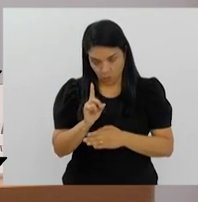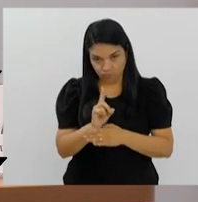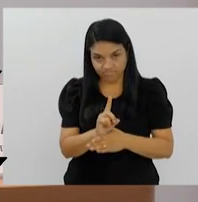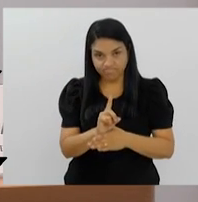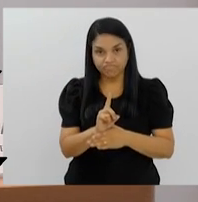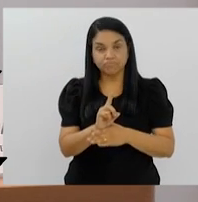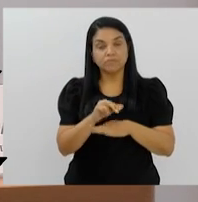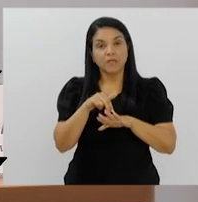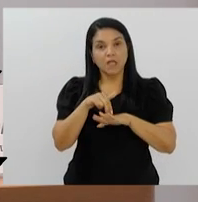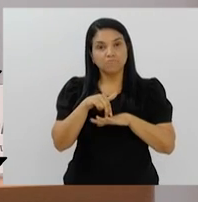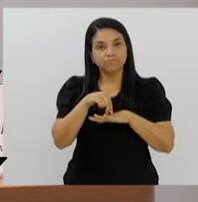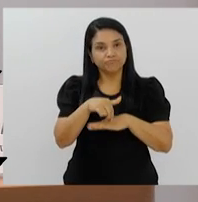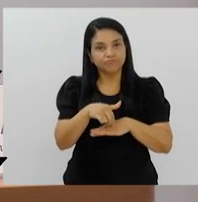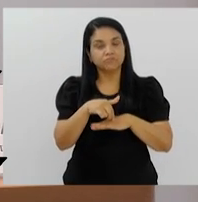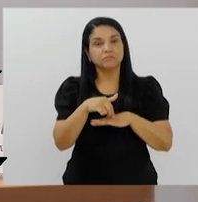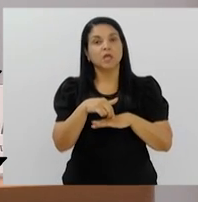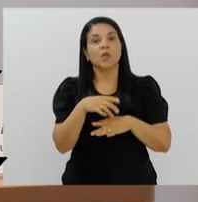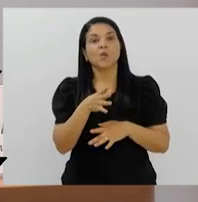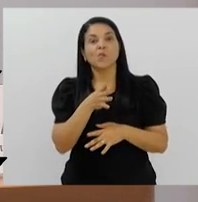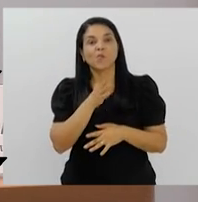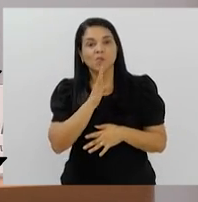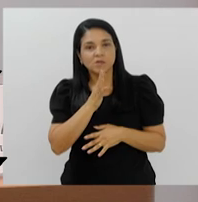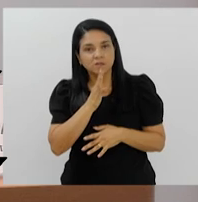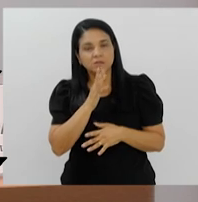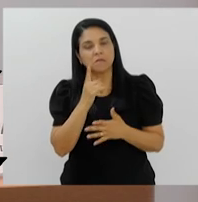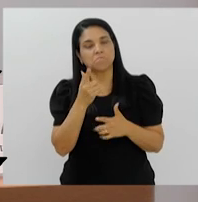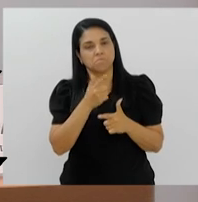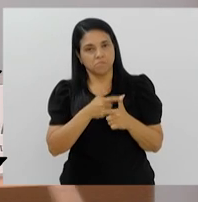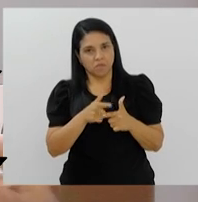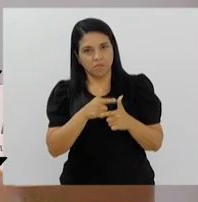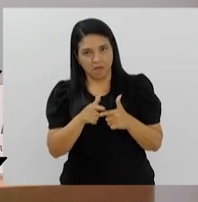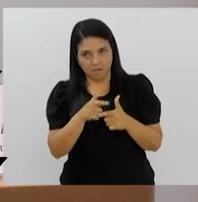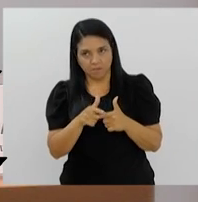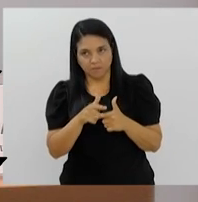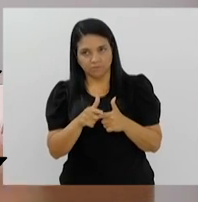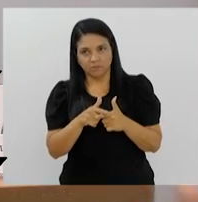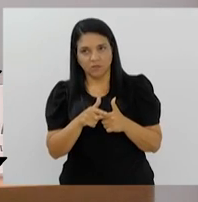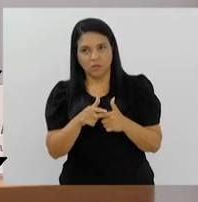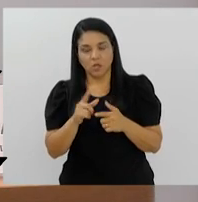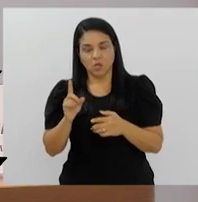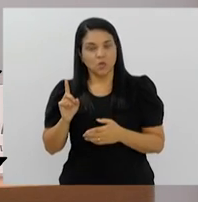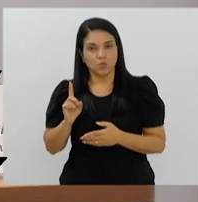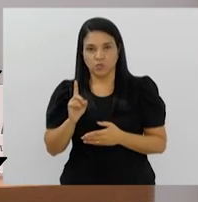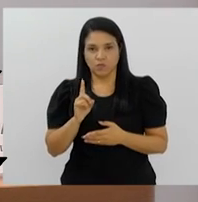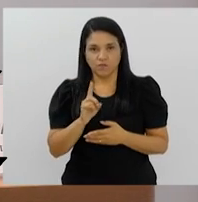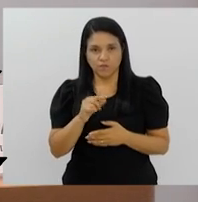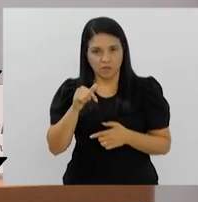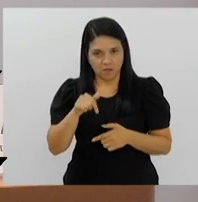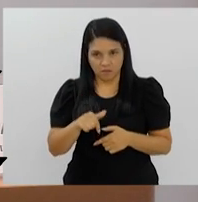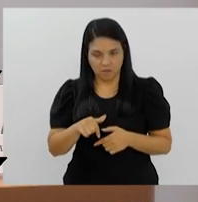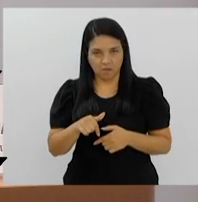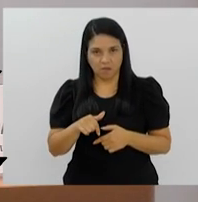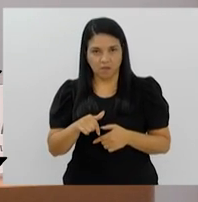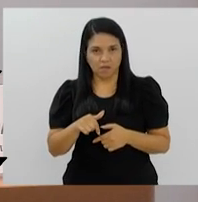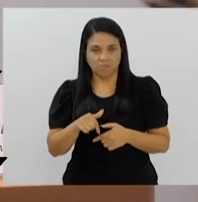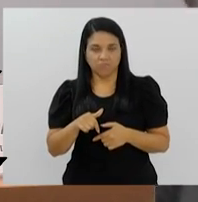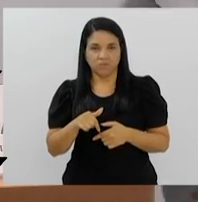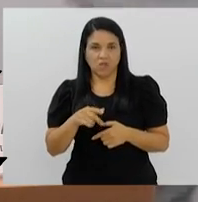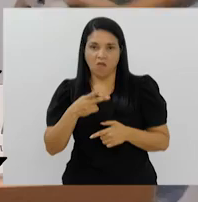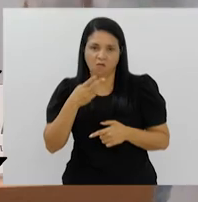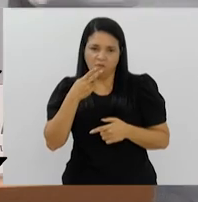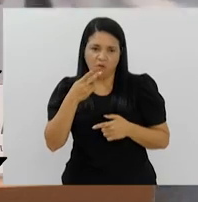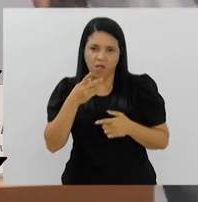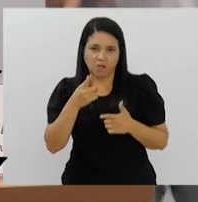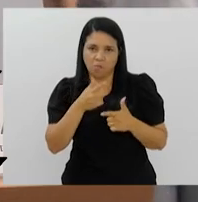reconhecer os problemas tá eu não não vim eu não venho aqui negar esses